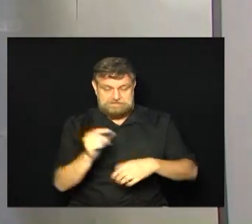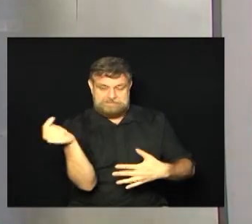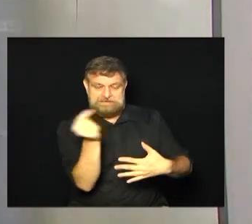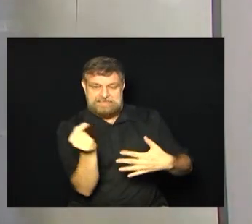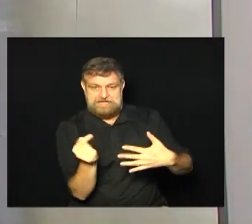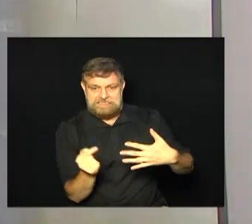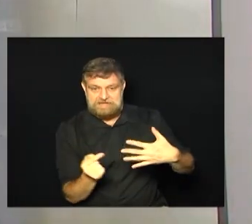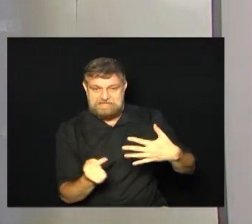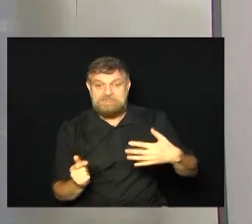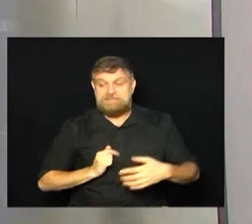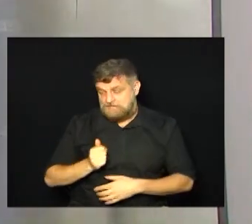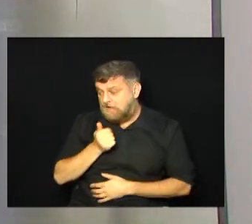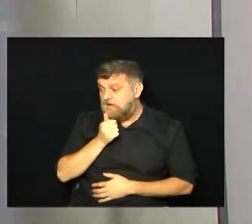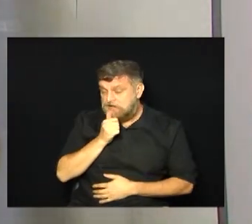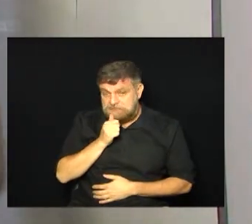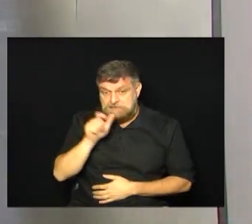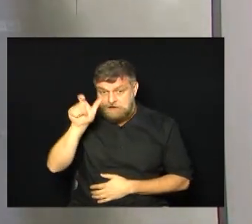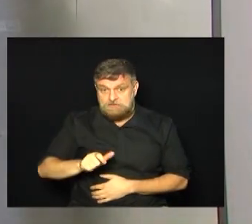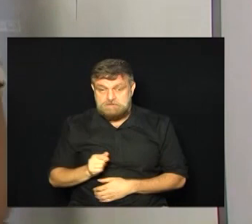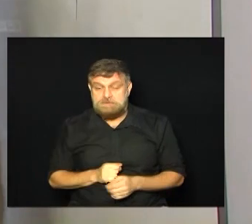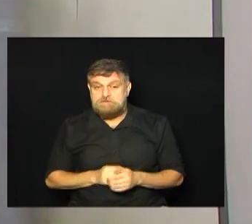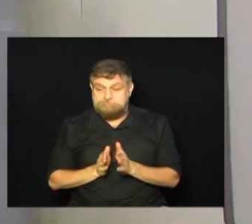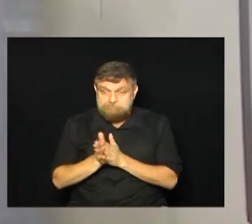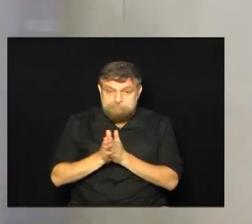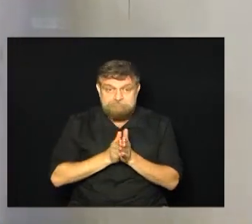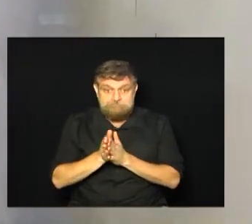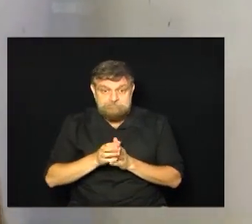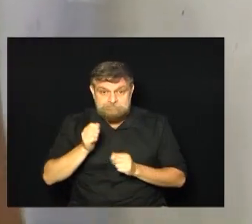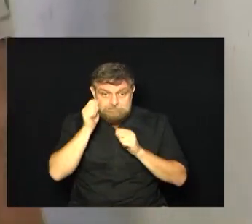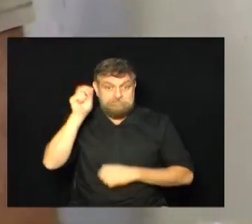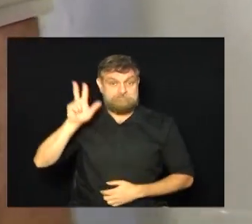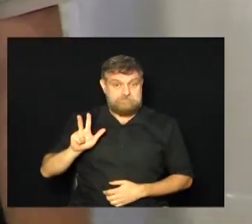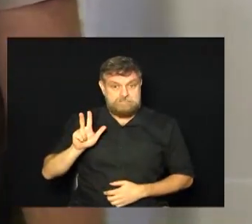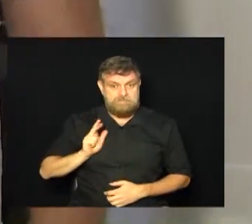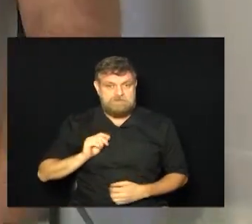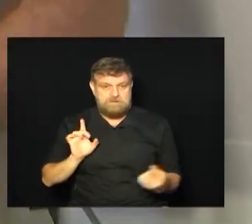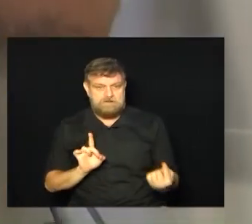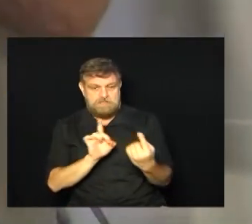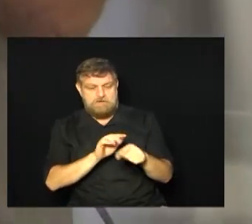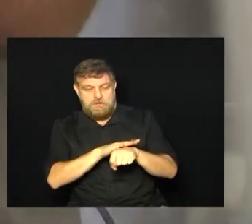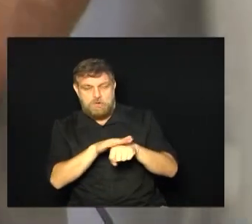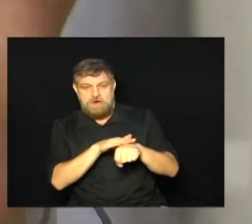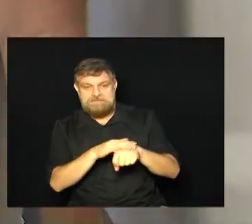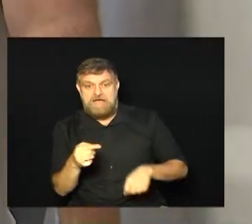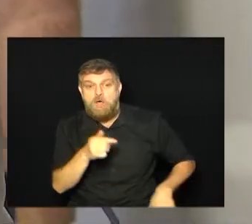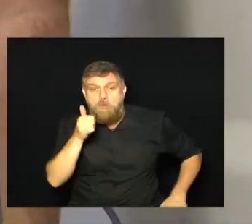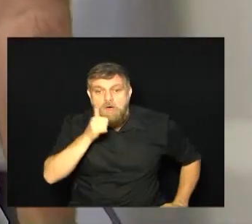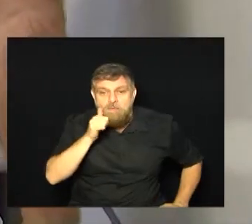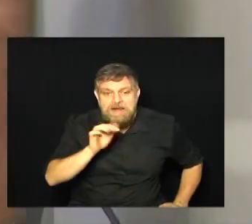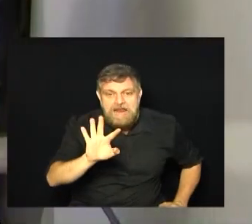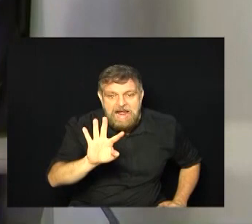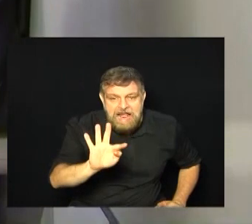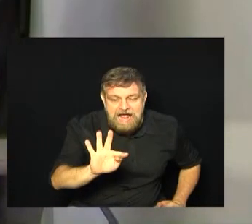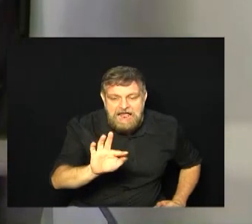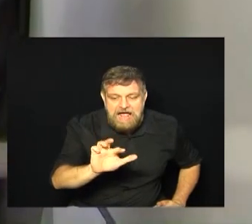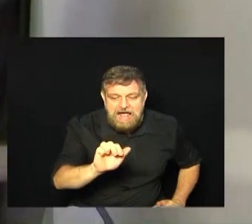e algumas vagas, então é bom o pessoal correr. Por isso eu estou aqui com a Tainá, porque são diversas oportunidades para as